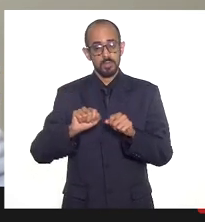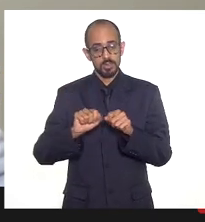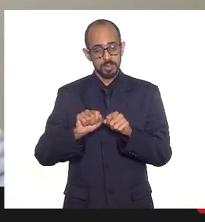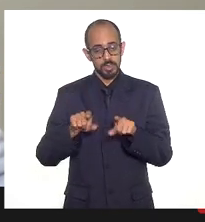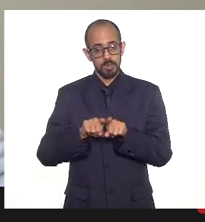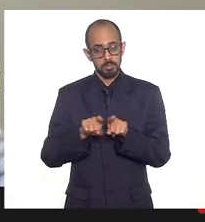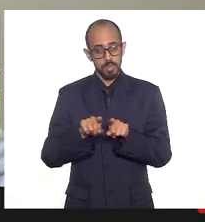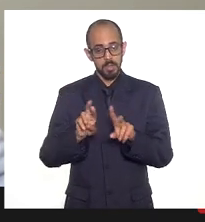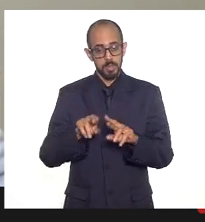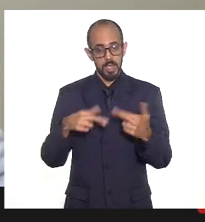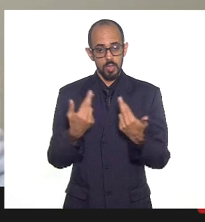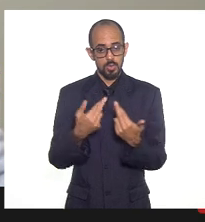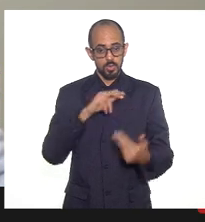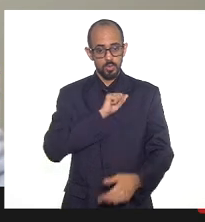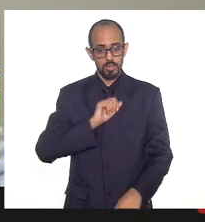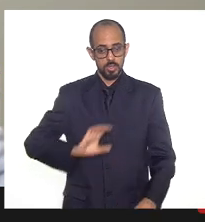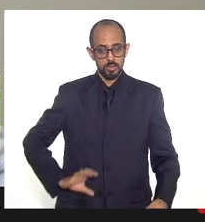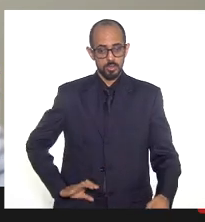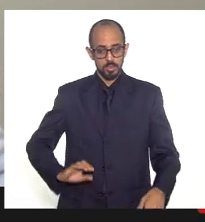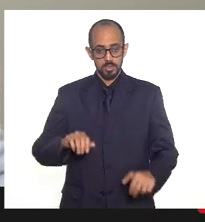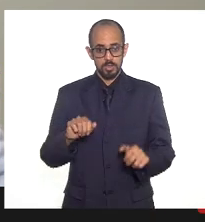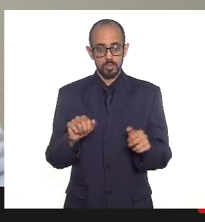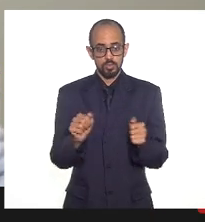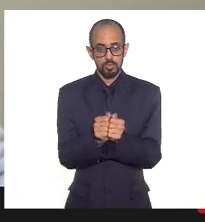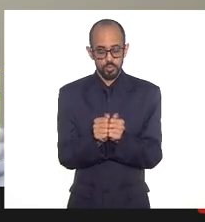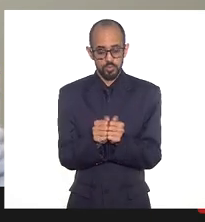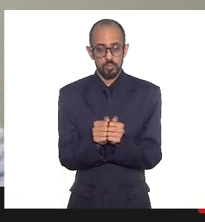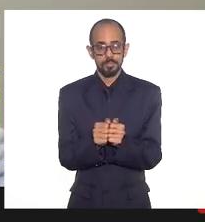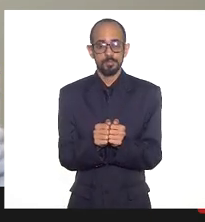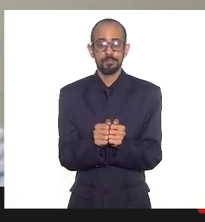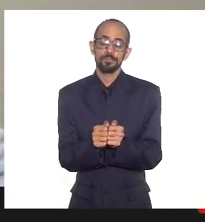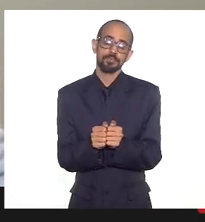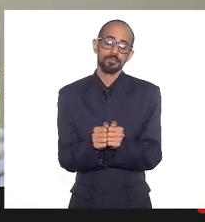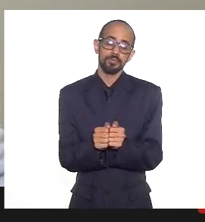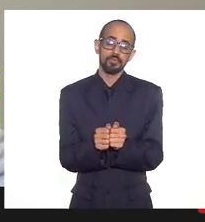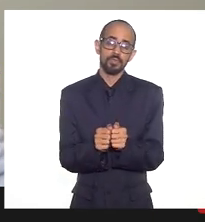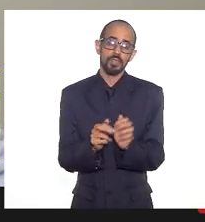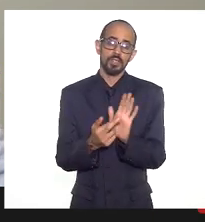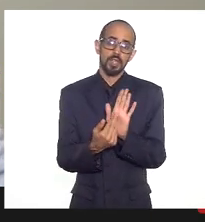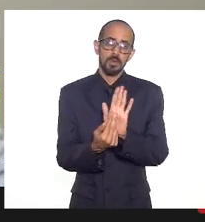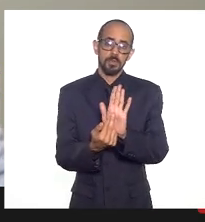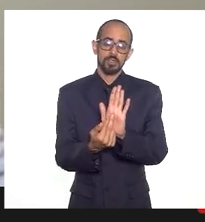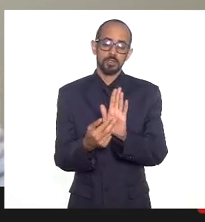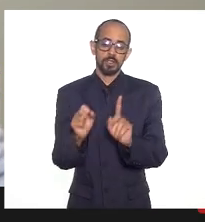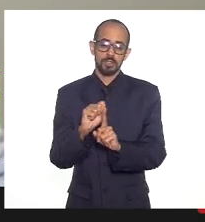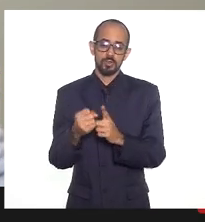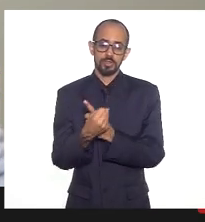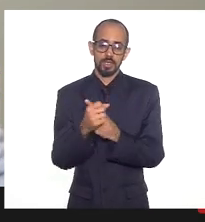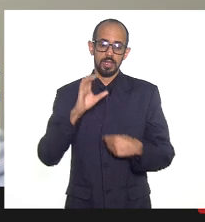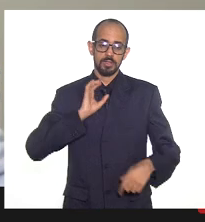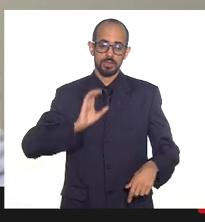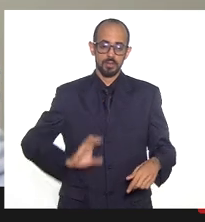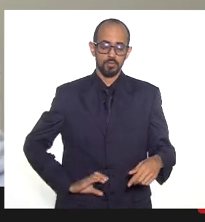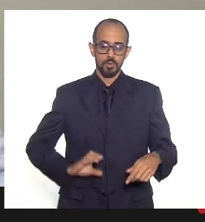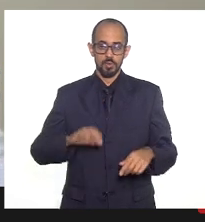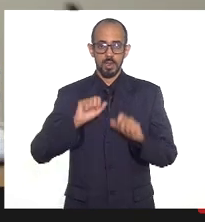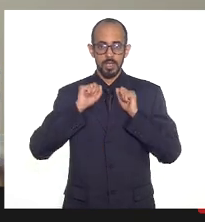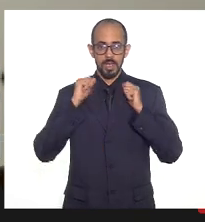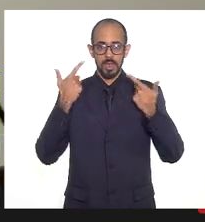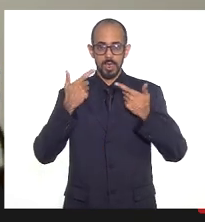Siciliano, presidente da Casa, na frente parlamentar e também representação da sociedade civil, para que a Assembleia Legislativa comece dando o